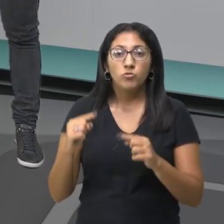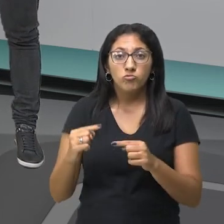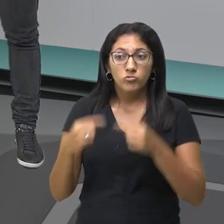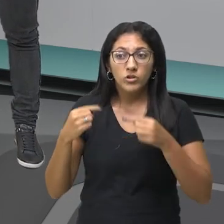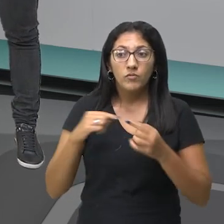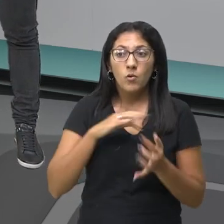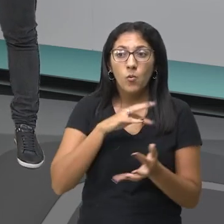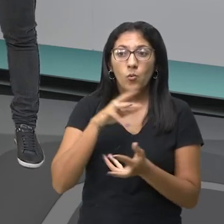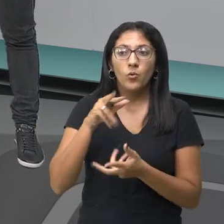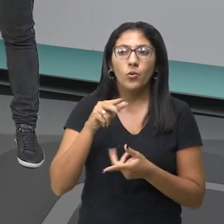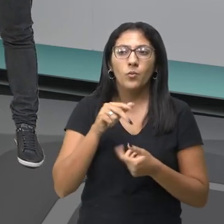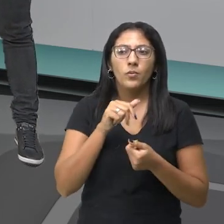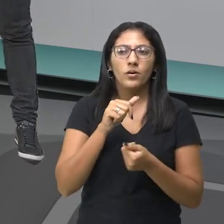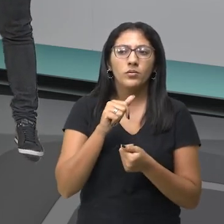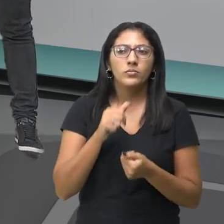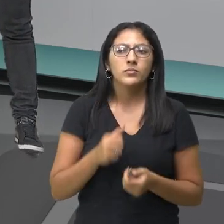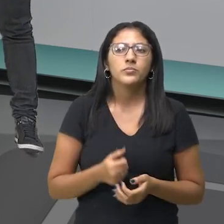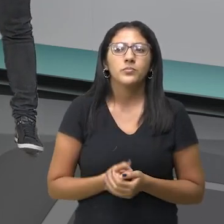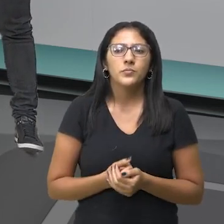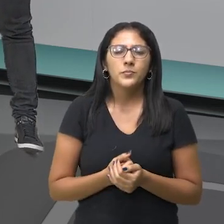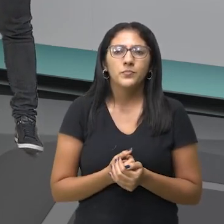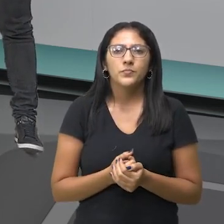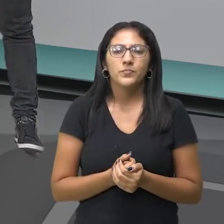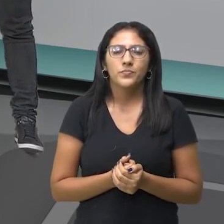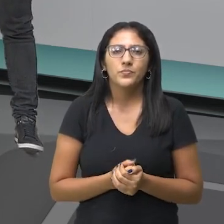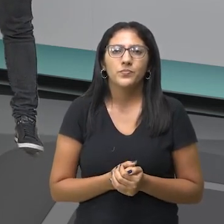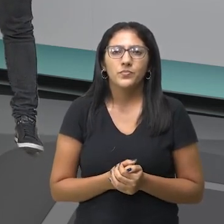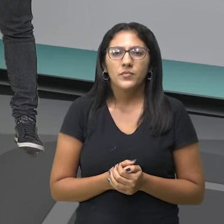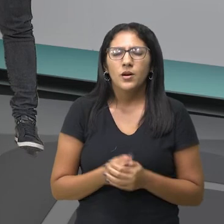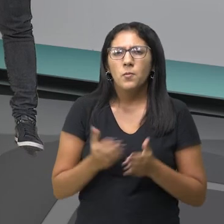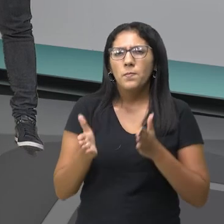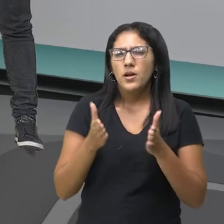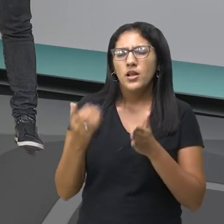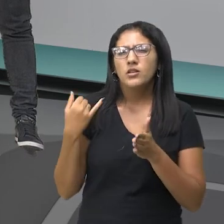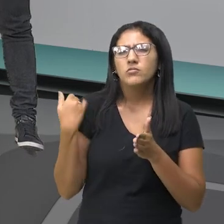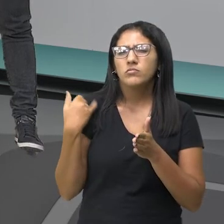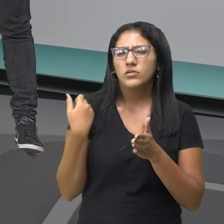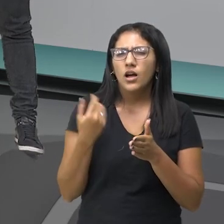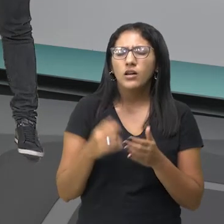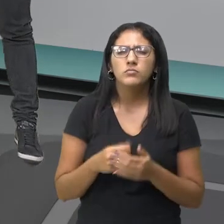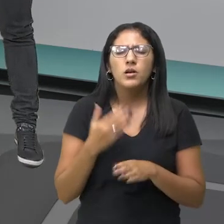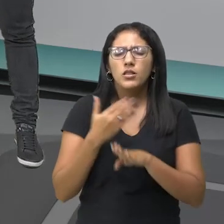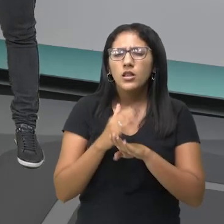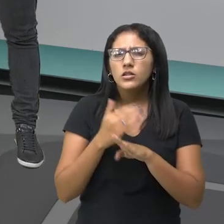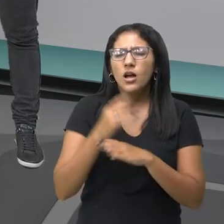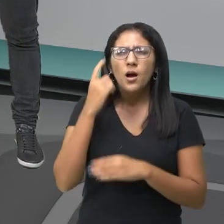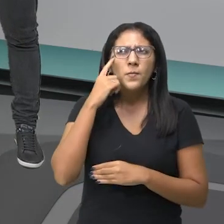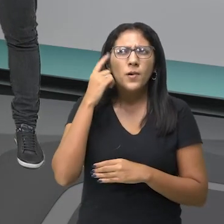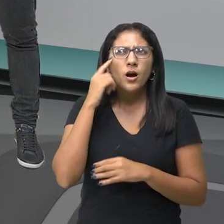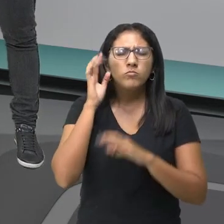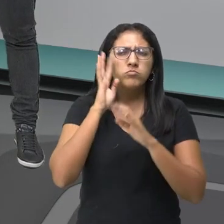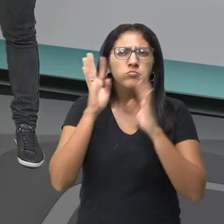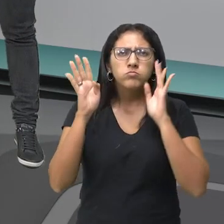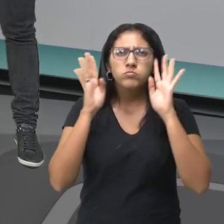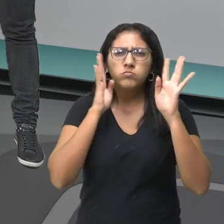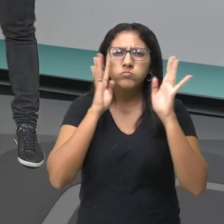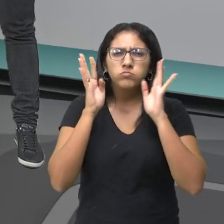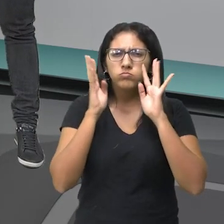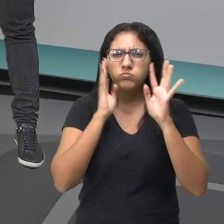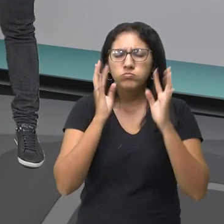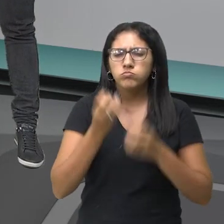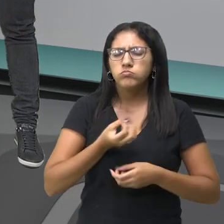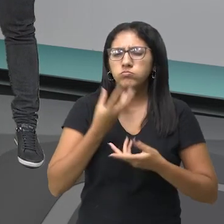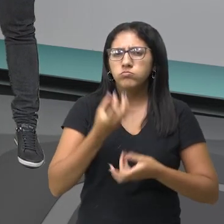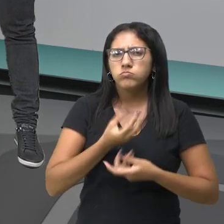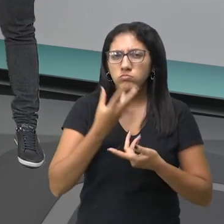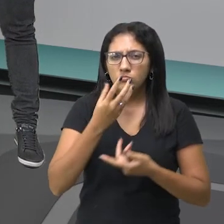global do microbyte para estudantes de 8 a 18 anos. Ele busca testar a imaginação dos participantes, combinando